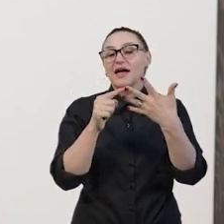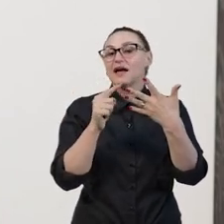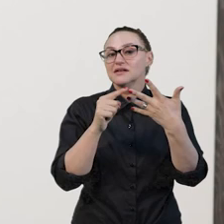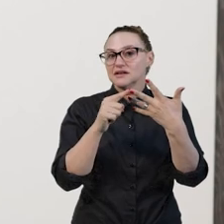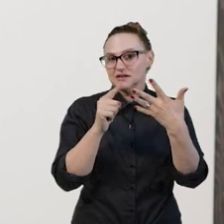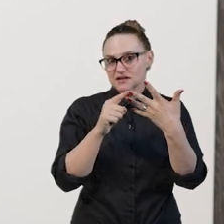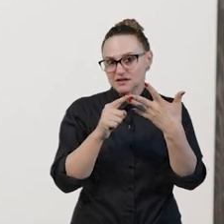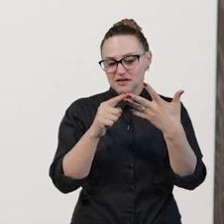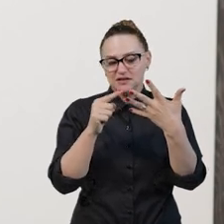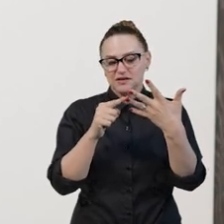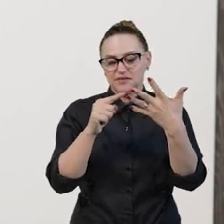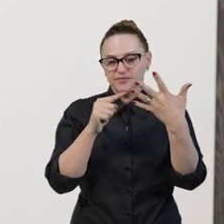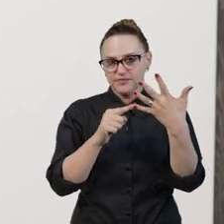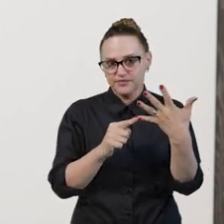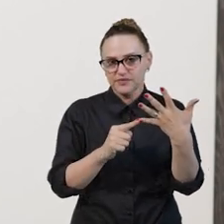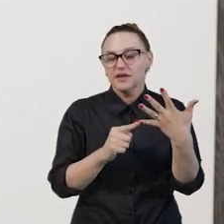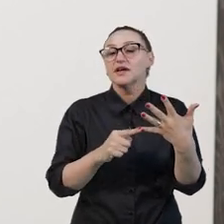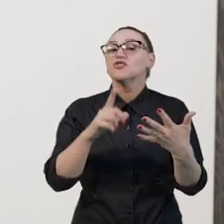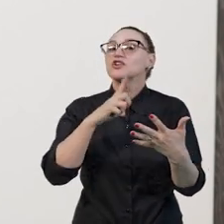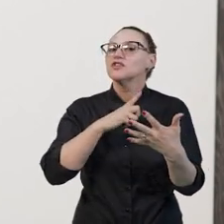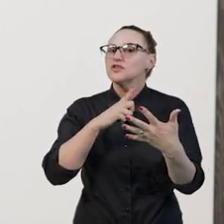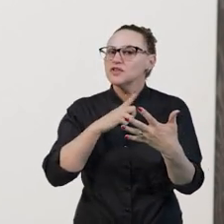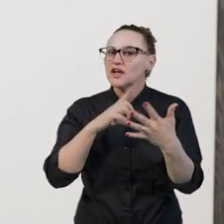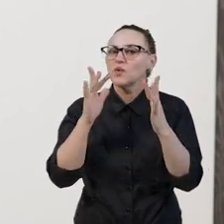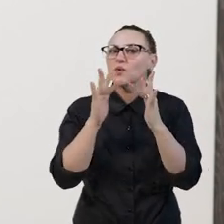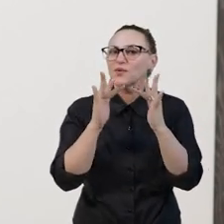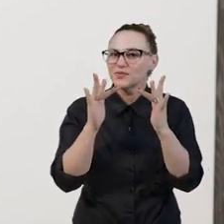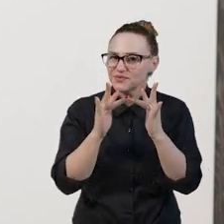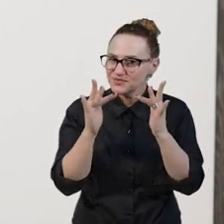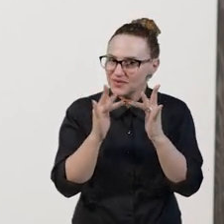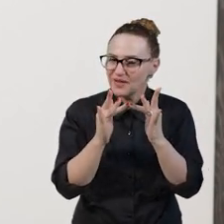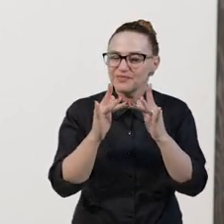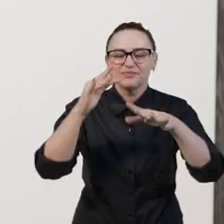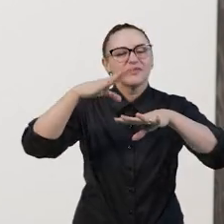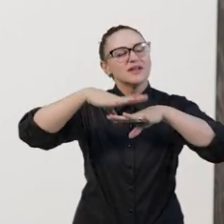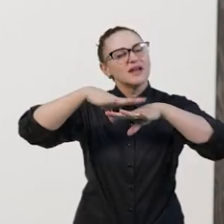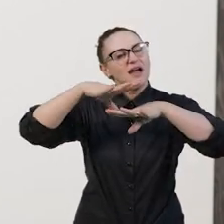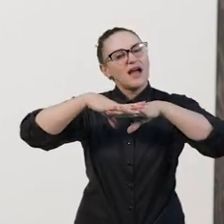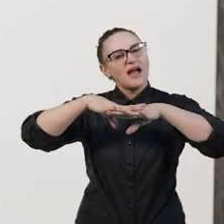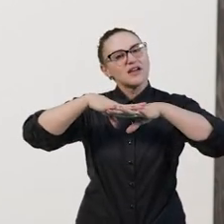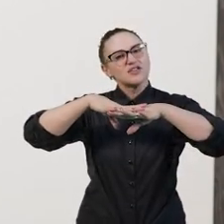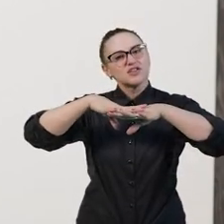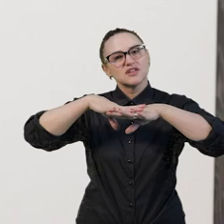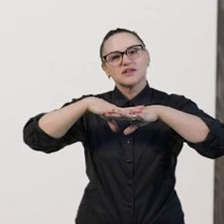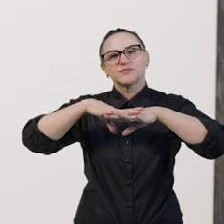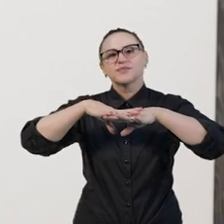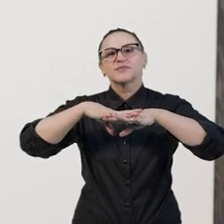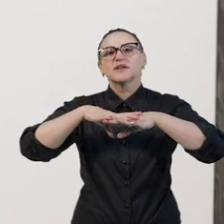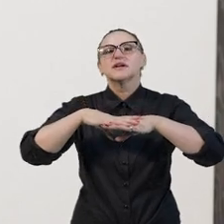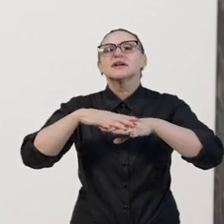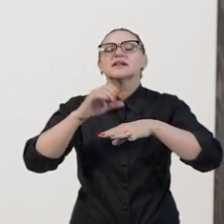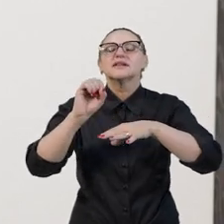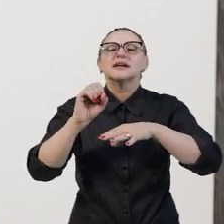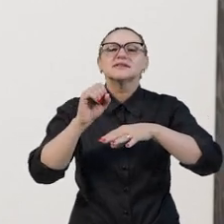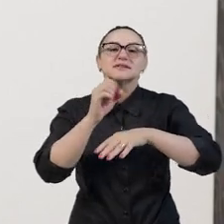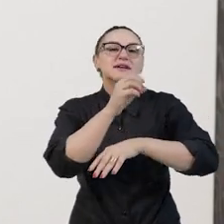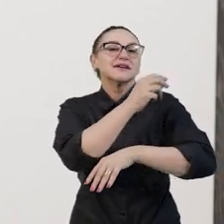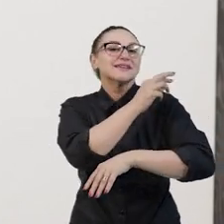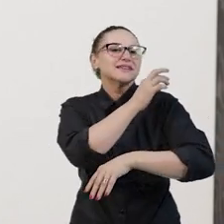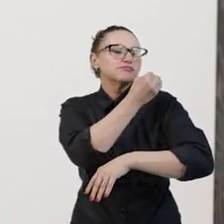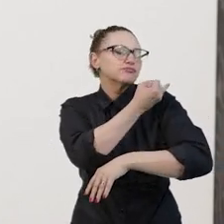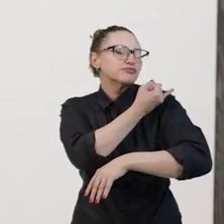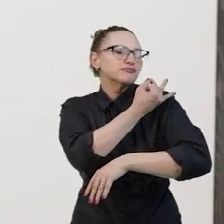3 4 e 5 vocês terão contato com a matemática nos anos iniciais do Ensino Fundamental